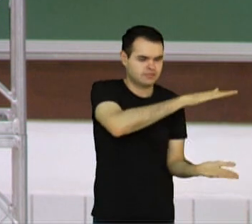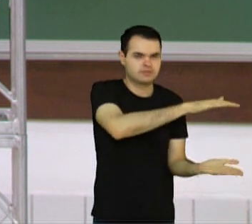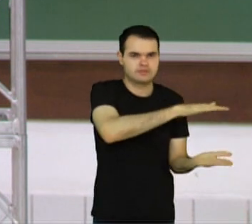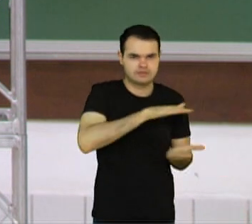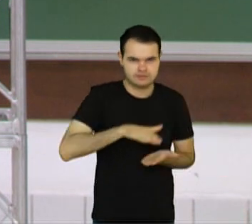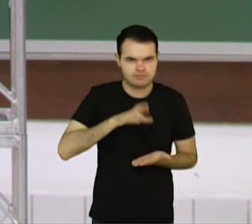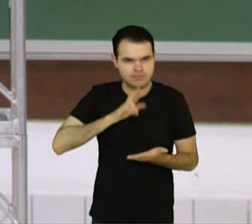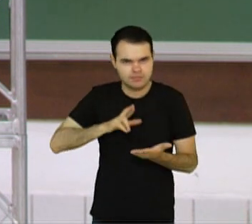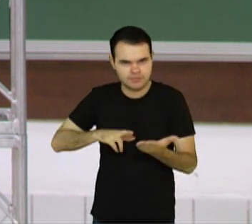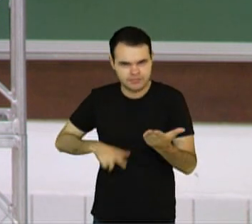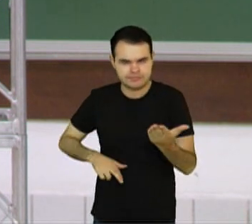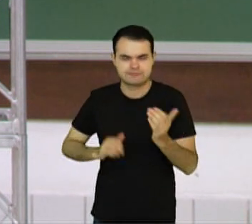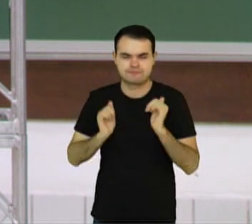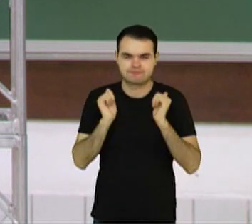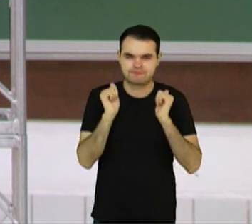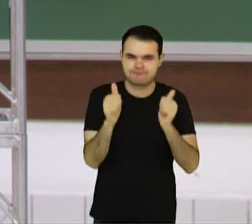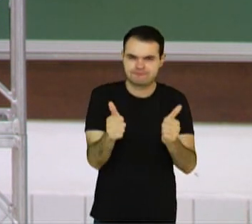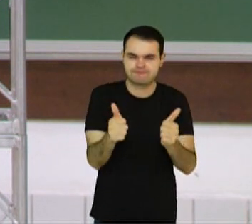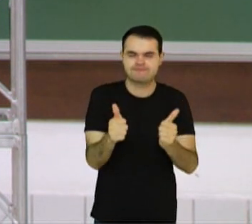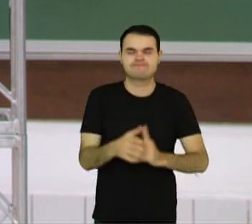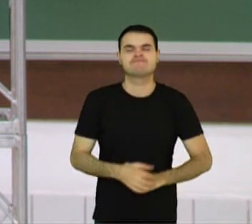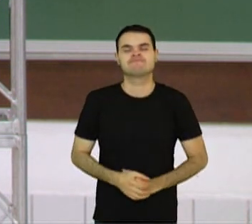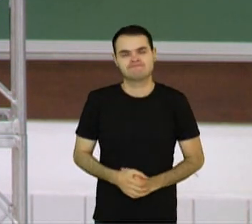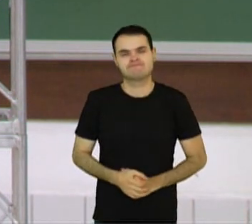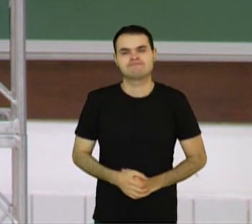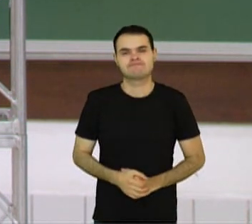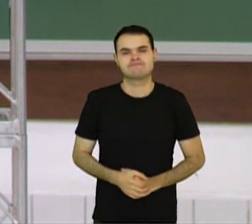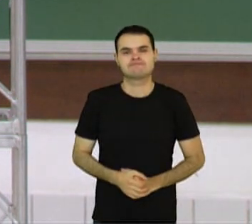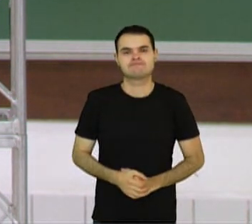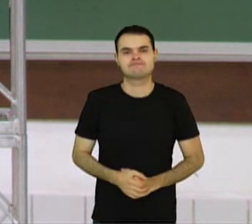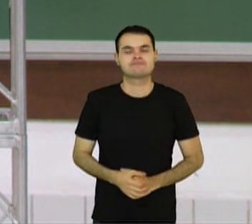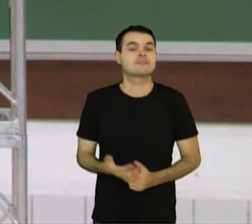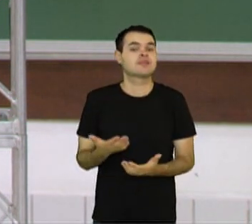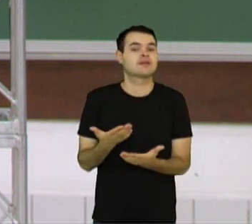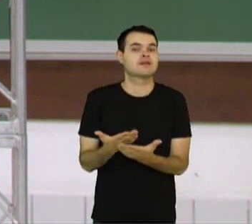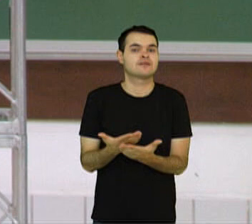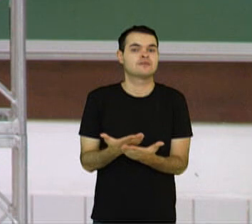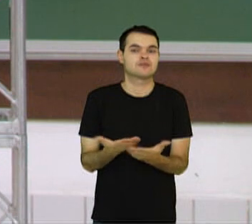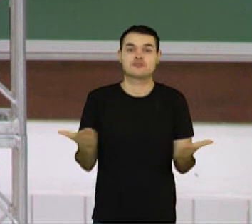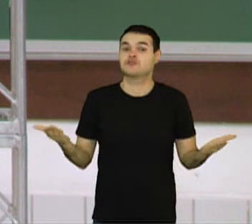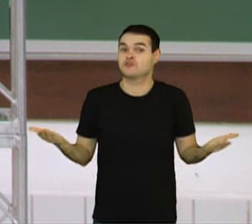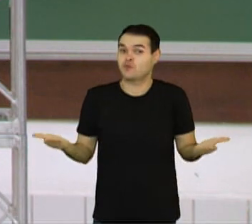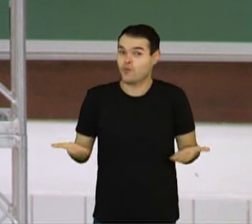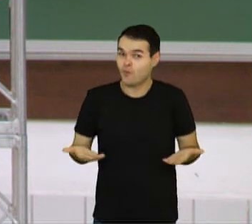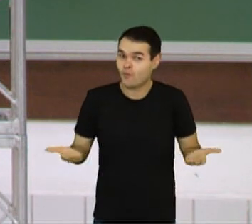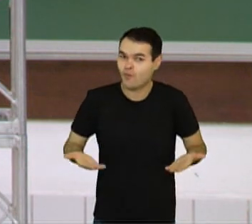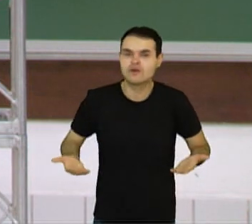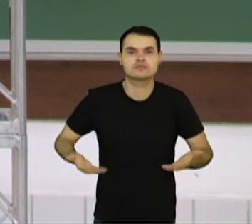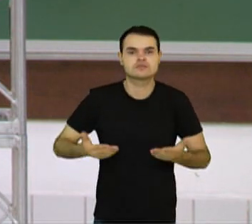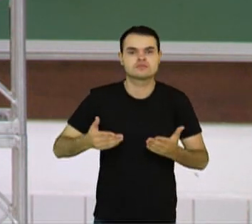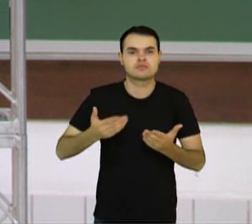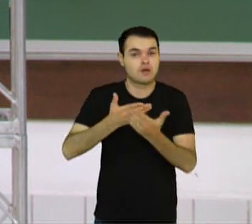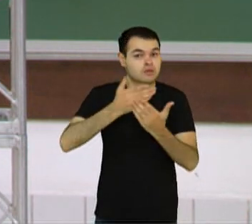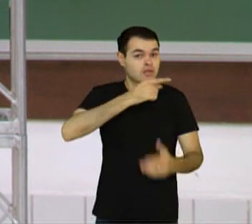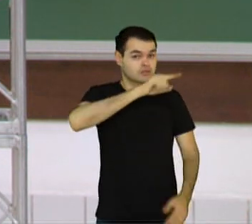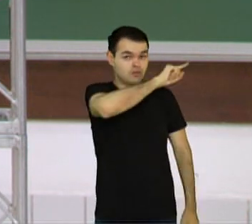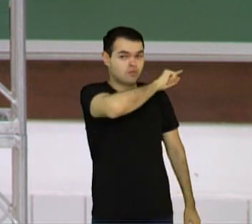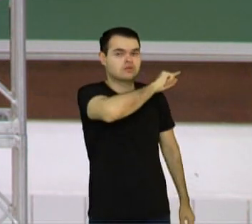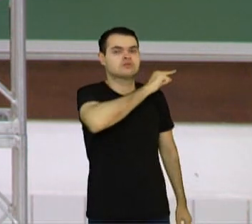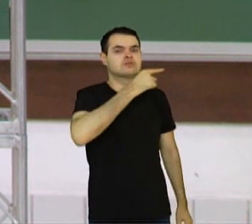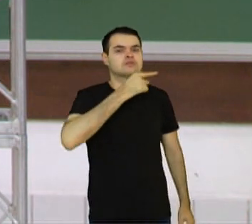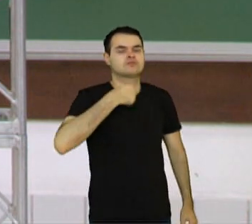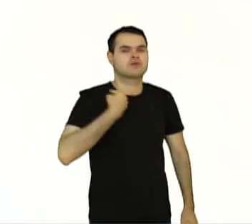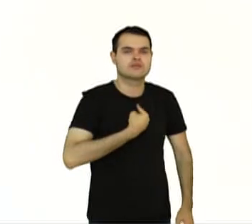tudo bem? Então vamos lá. Pessoal, na aula de hoje, na aula anterior, nós